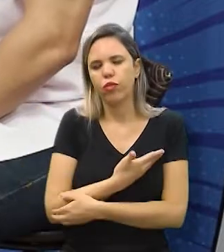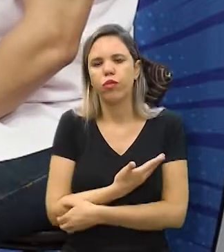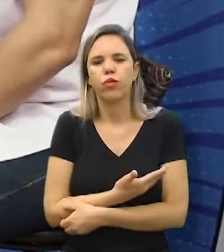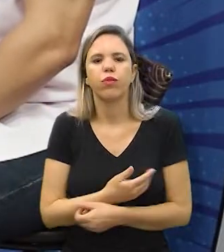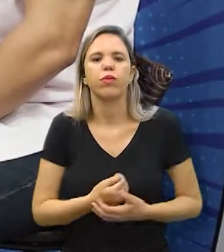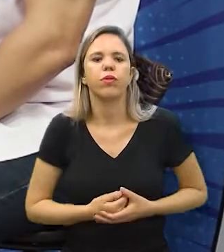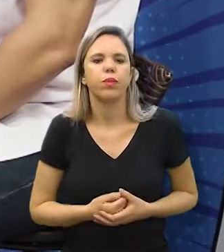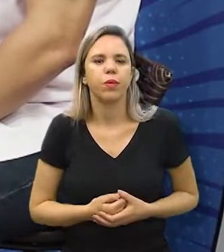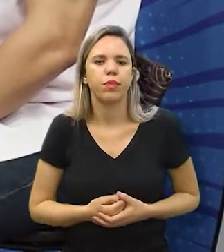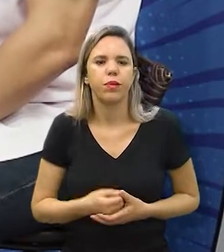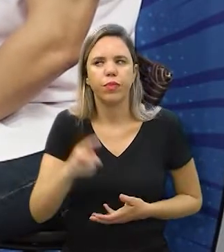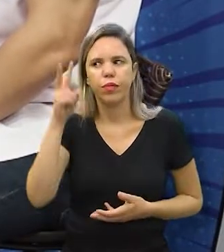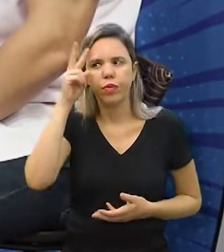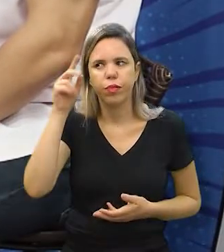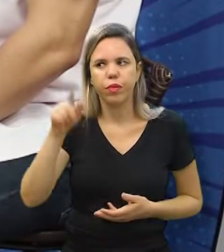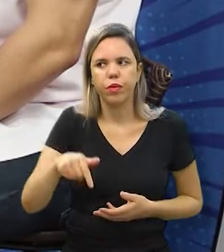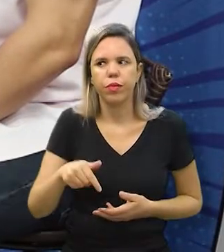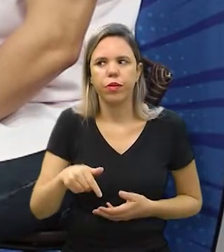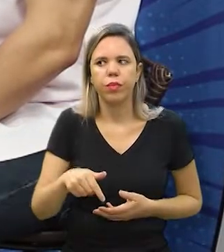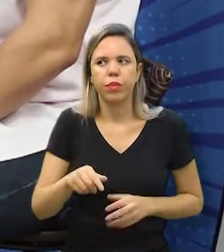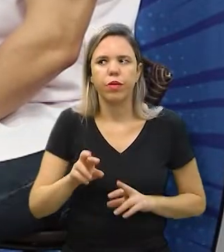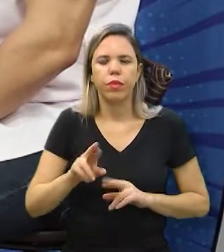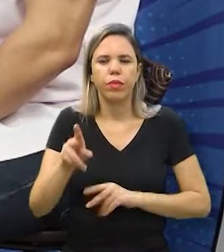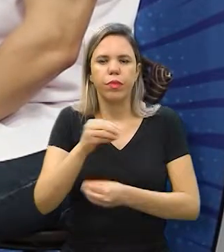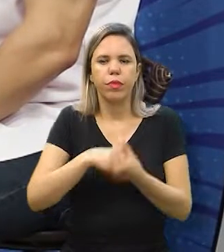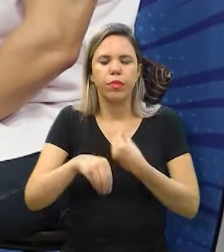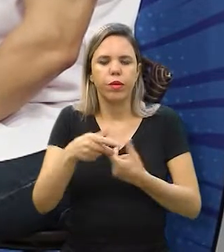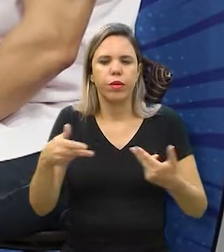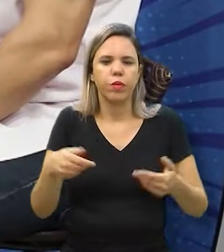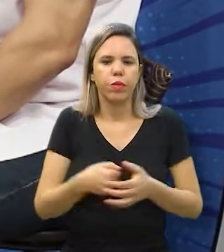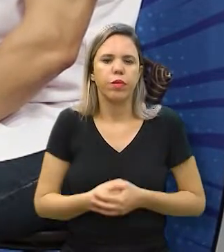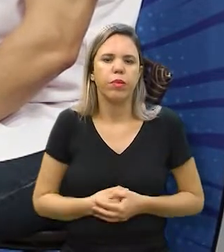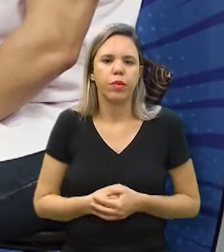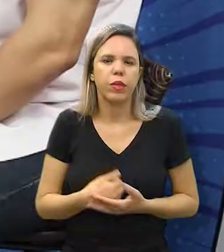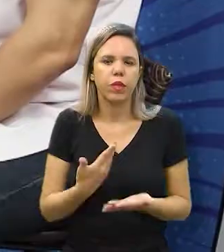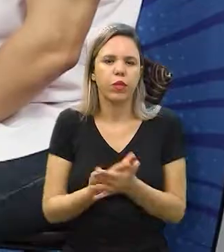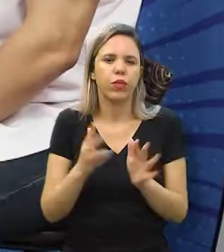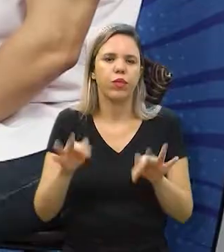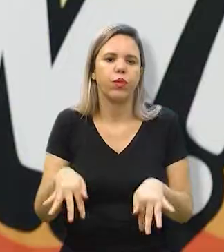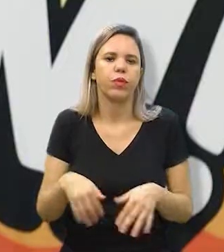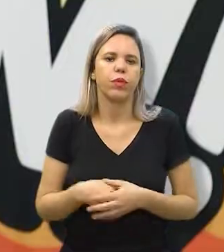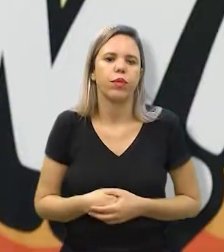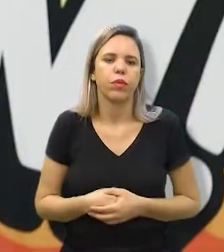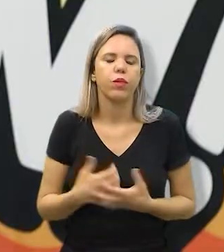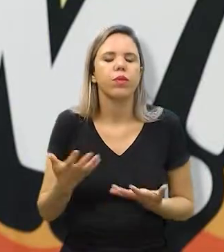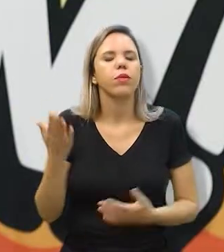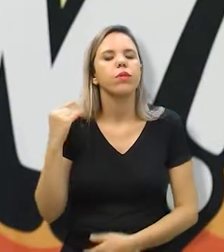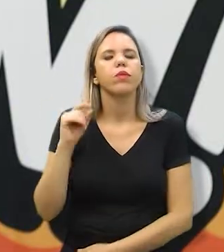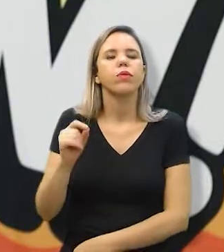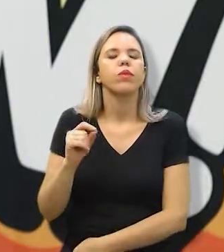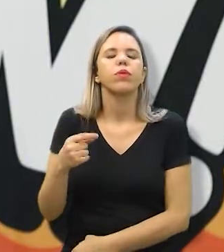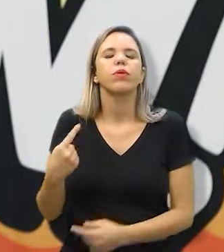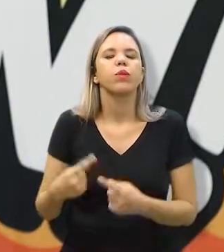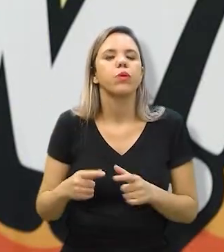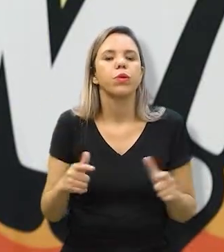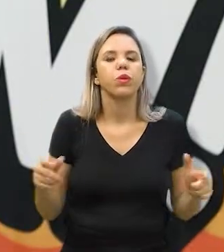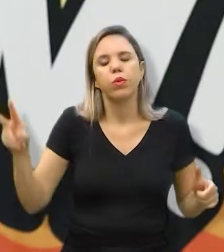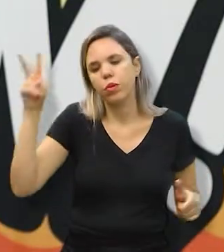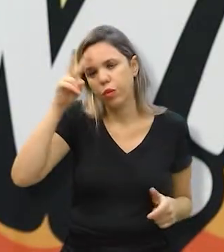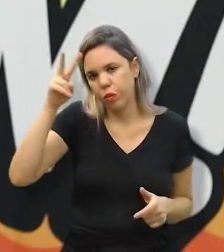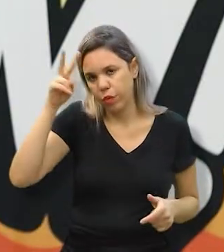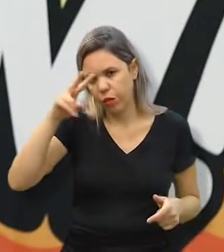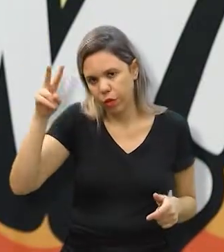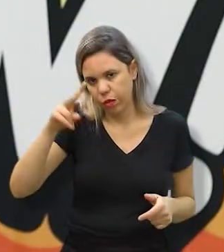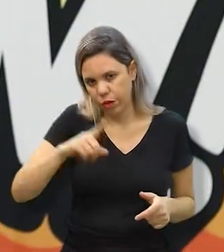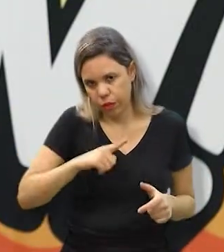amigos. Então a história é bem dinâmica até o final. E aí eu quero saber, porque uma grande